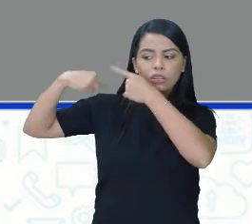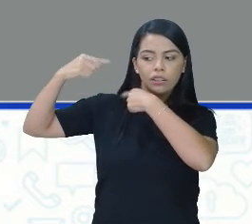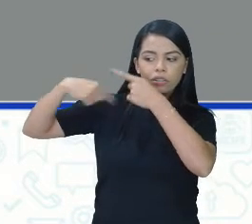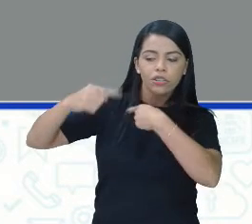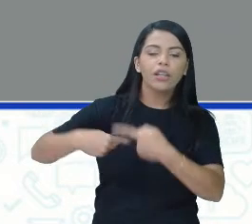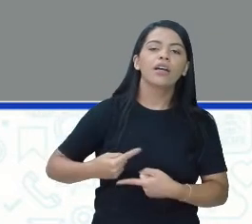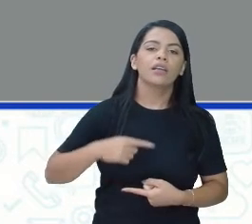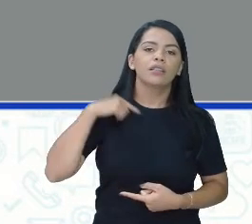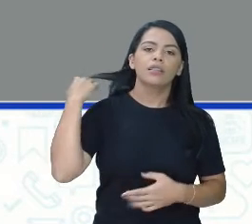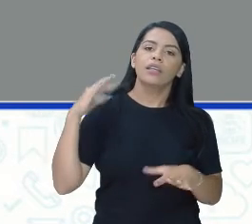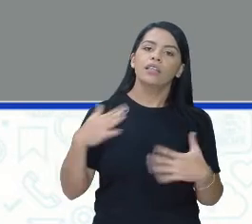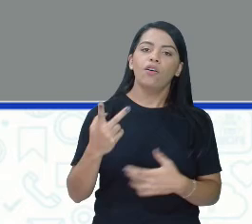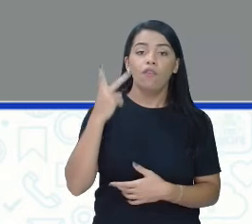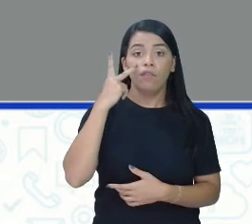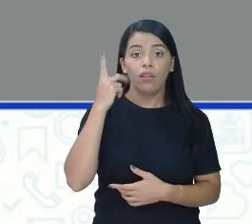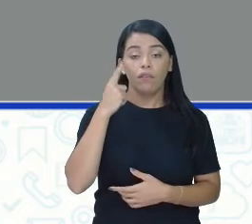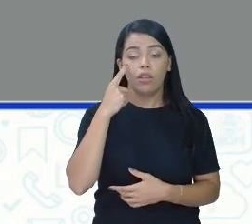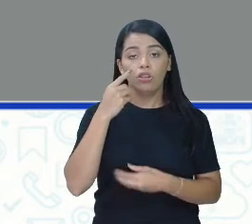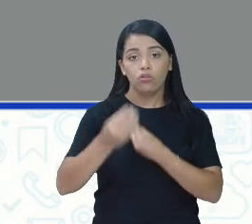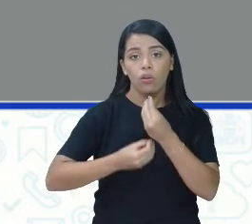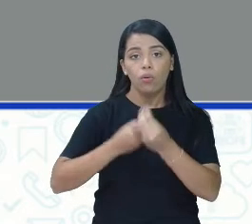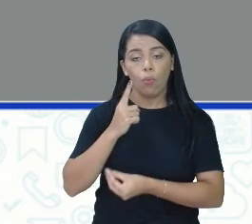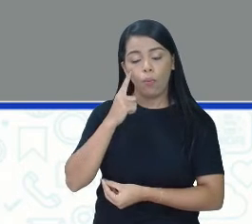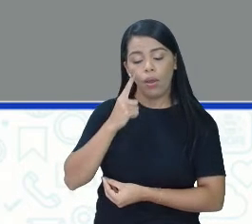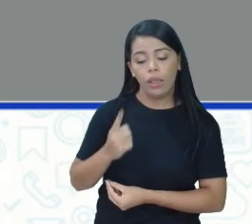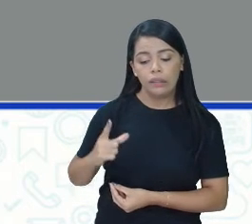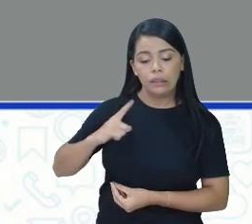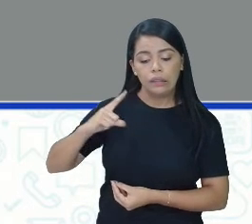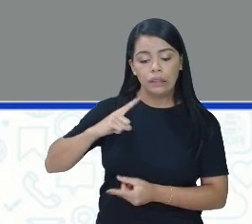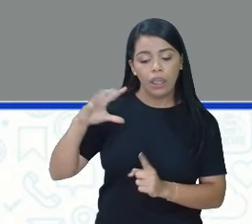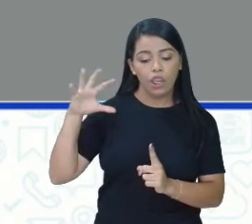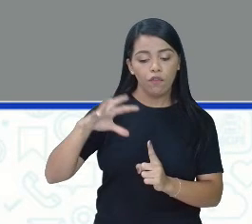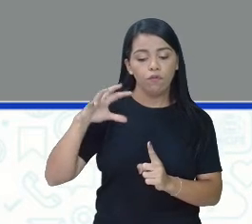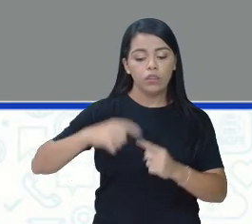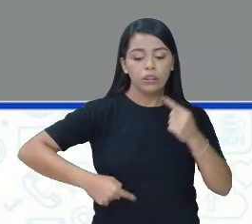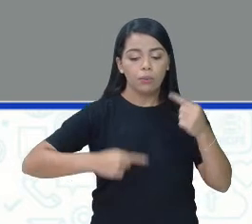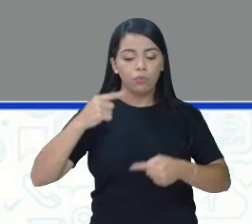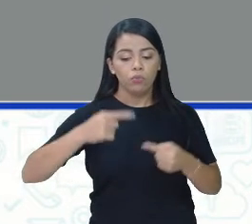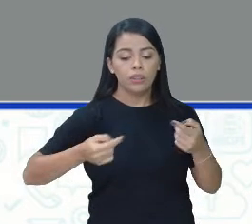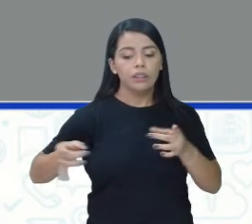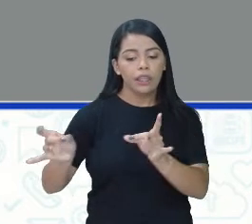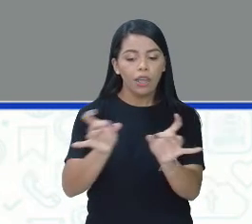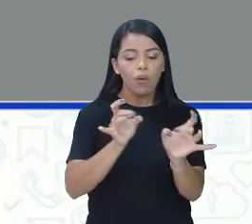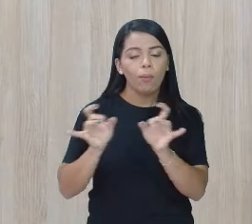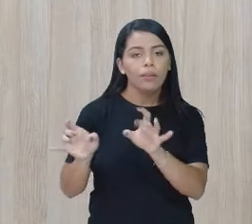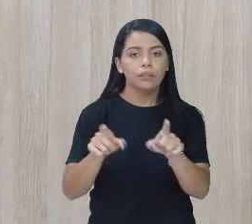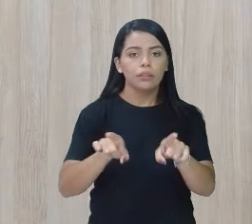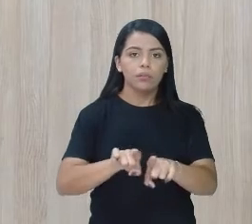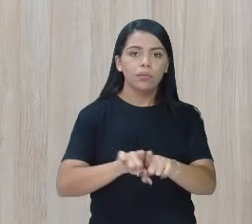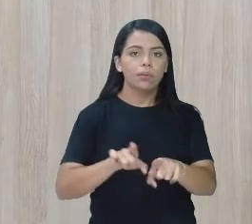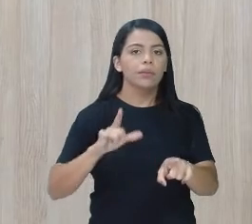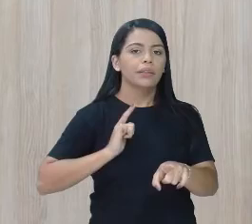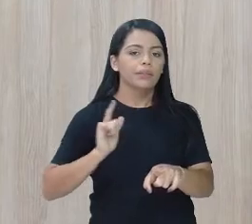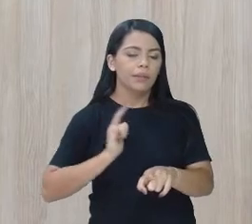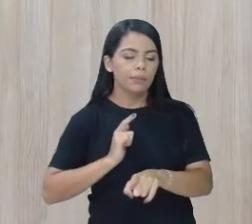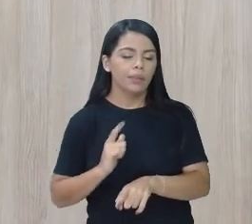influência política e uma importância comercial também, além de serem uma fonte